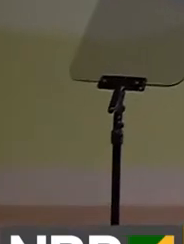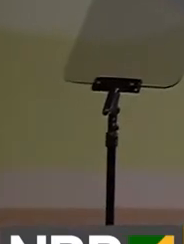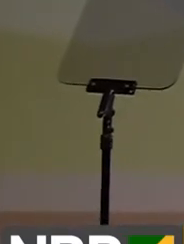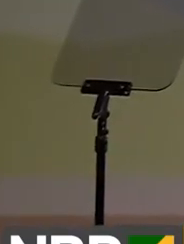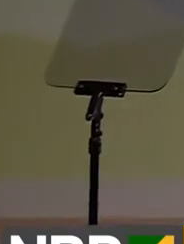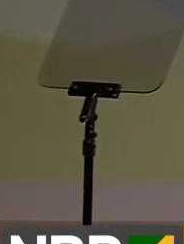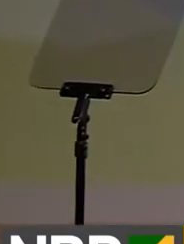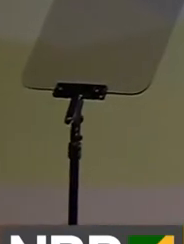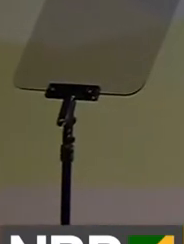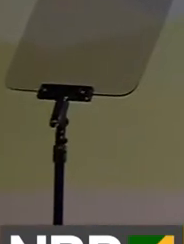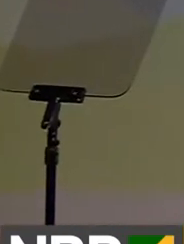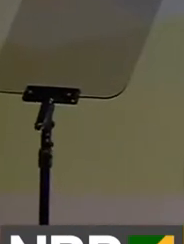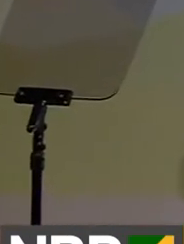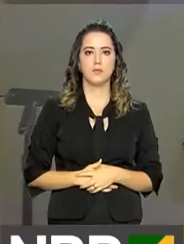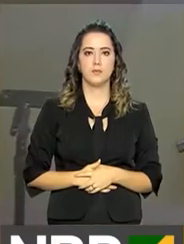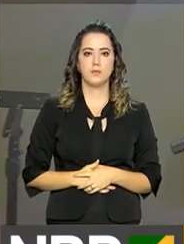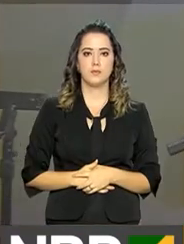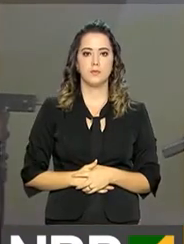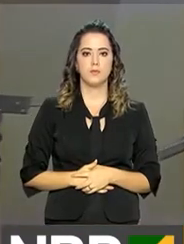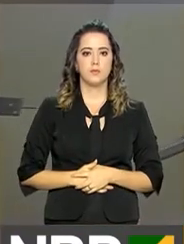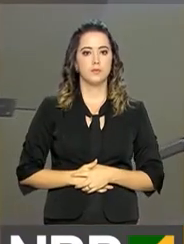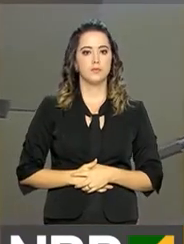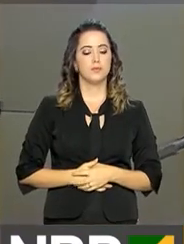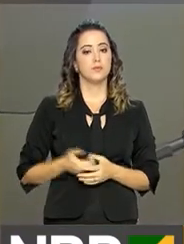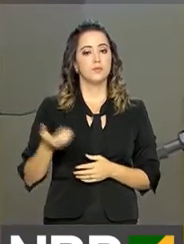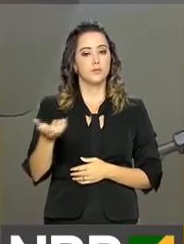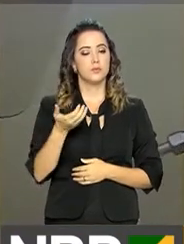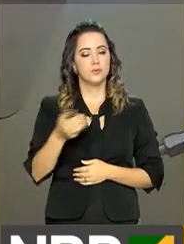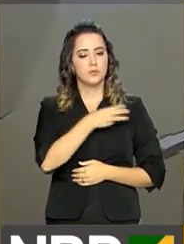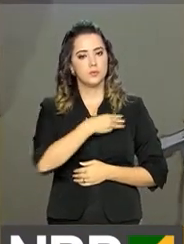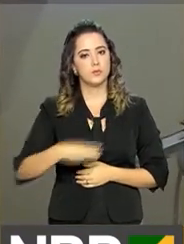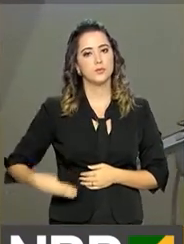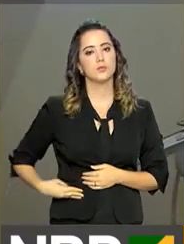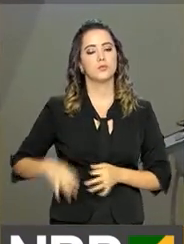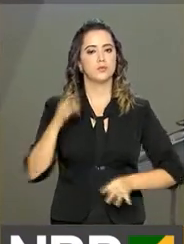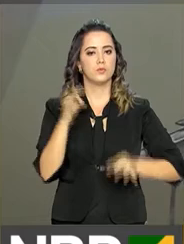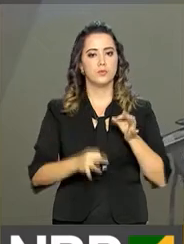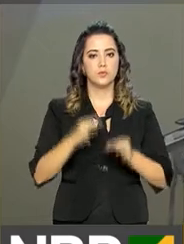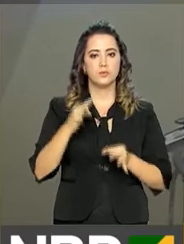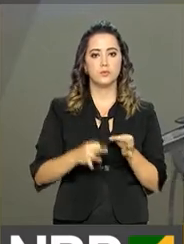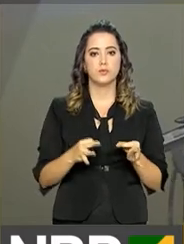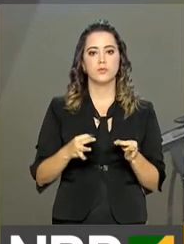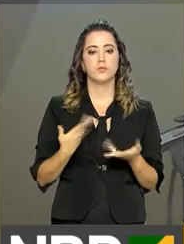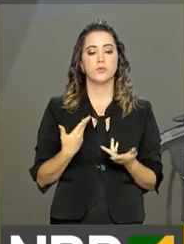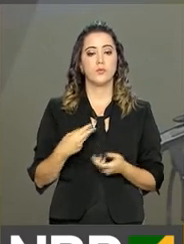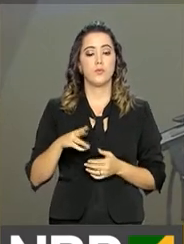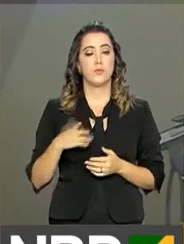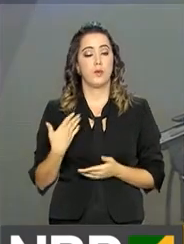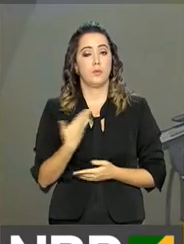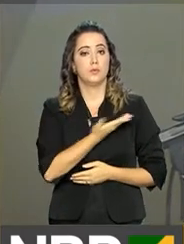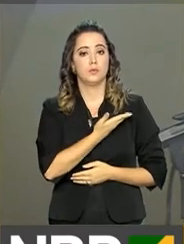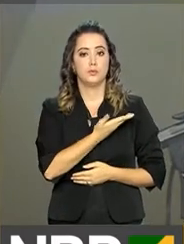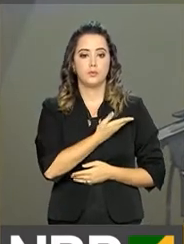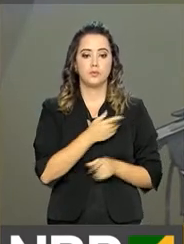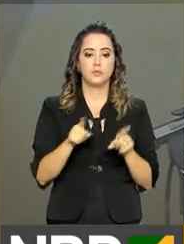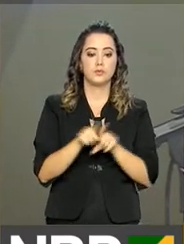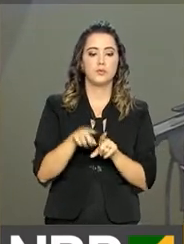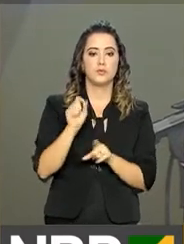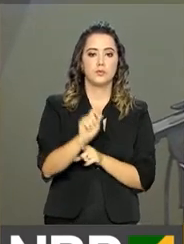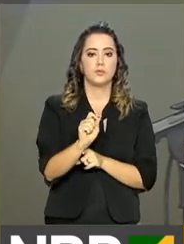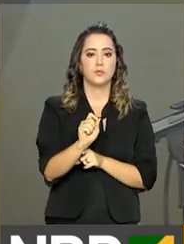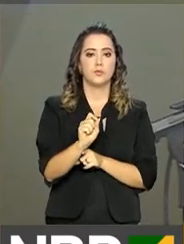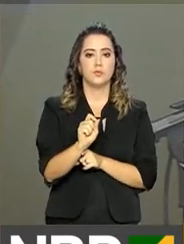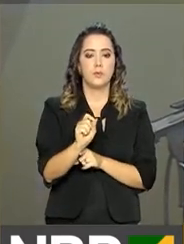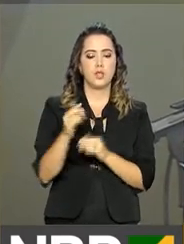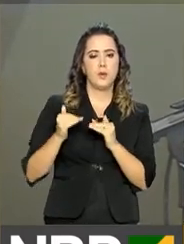Olha, eu quero cumprimentar o ministro da Justiça, Torquato Jardim, os meus caros amigos, né? O